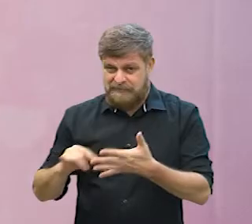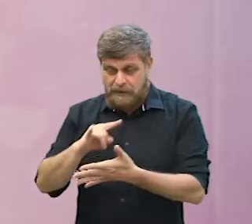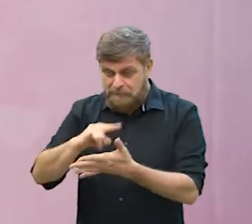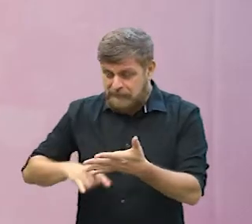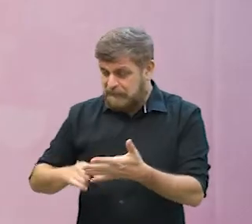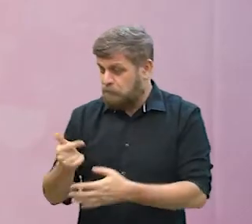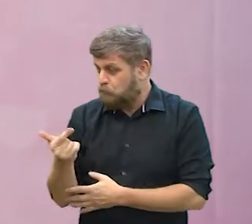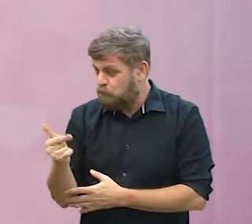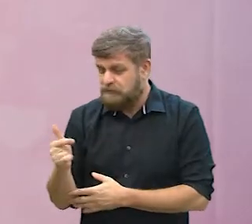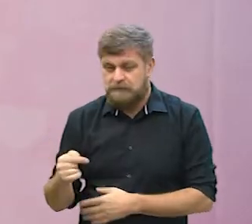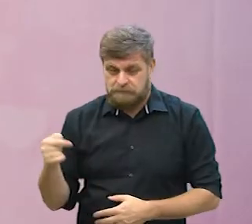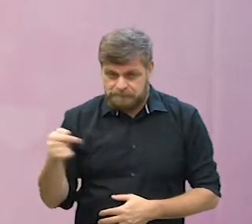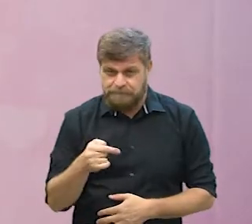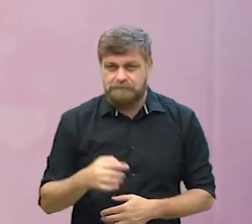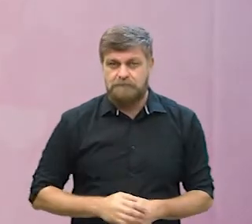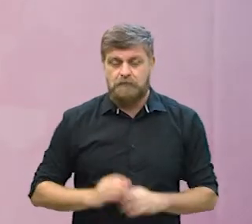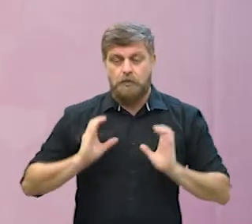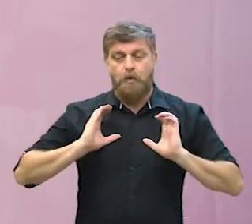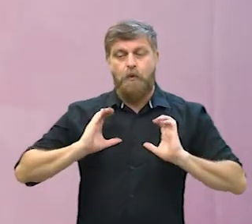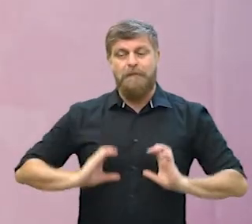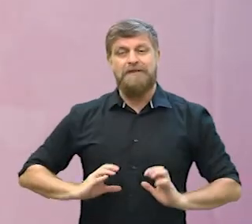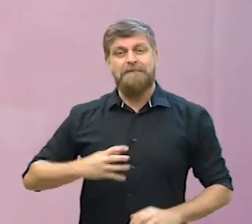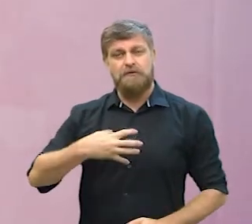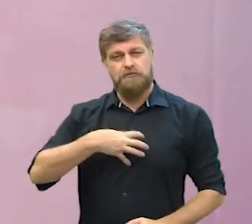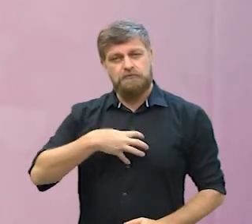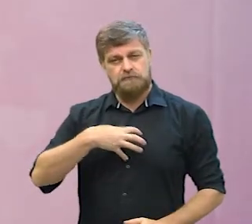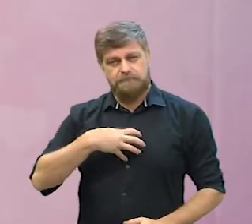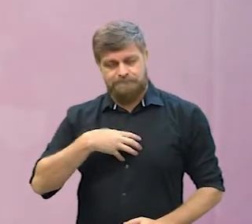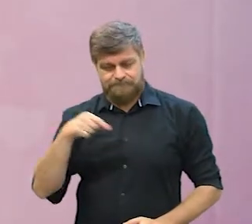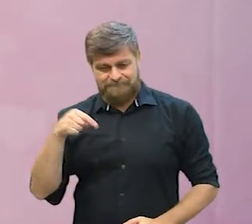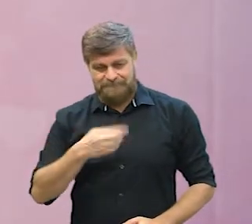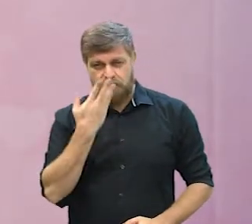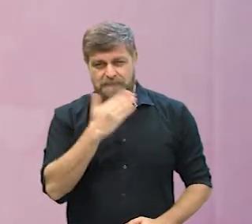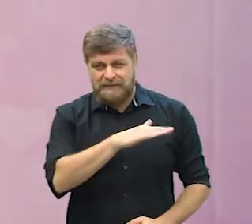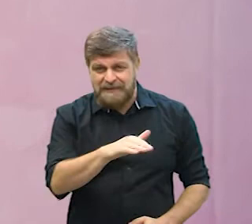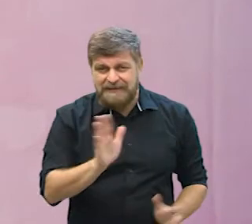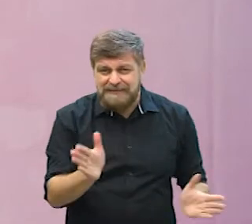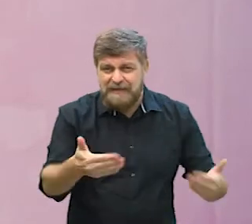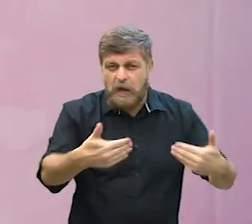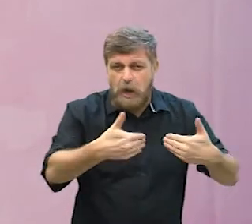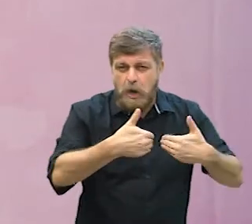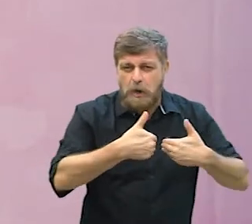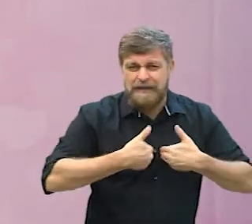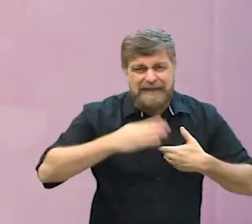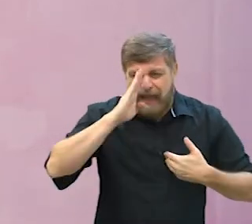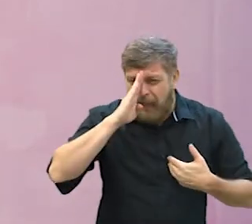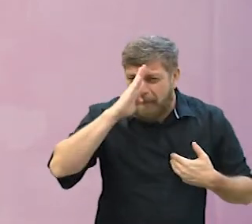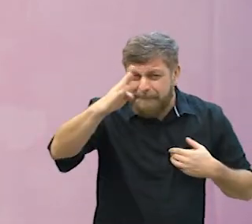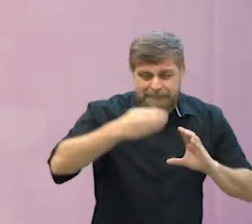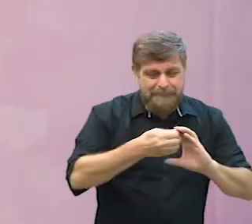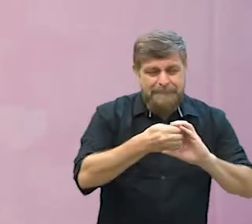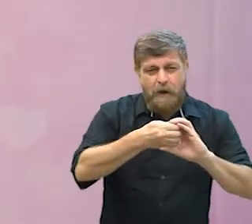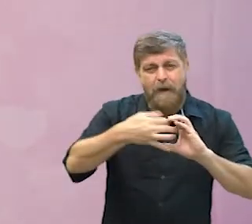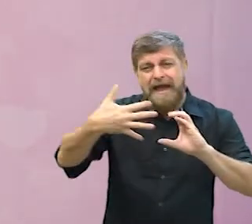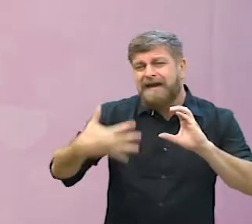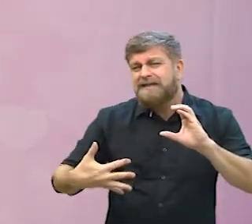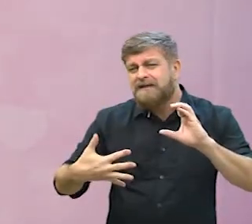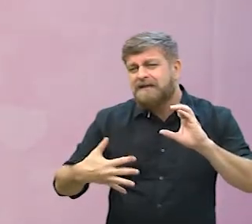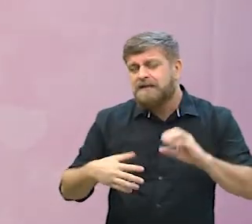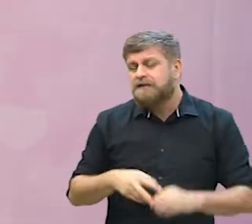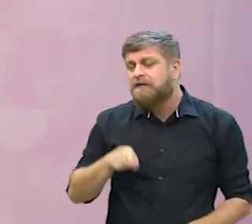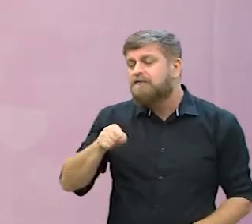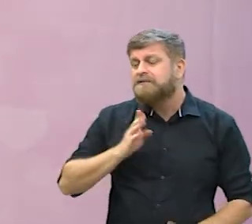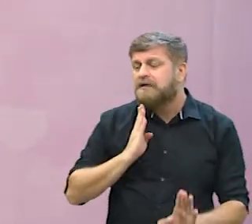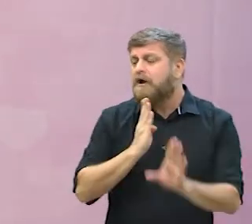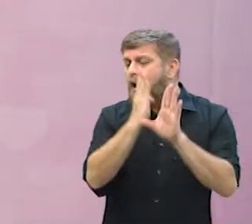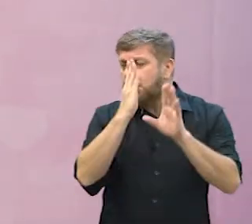nenhum. Você falou aí comportamento. A criança que tem o autismo, qual que é a principal característica